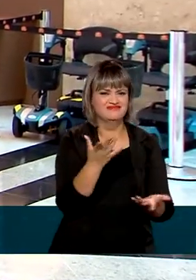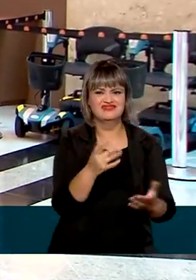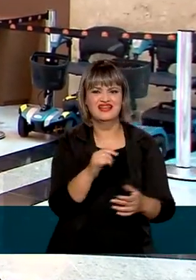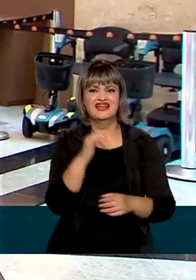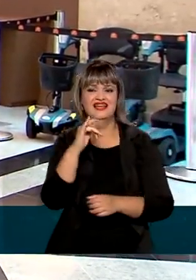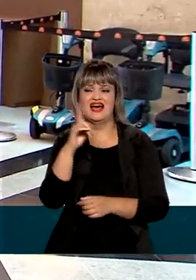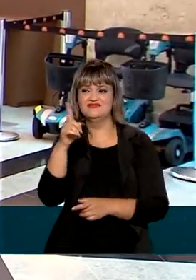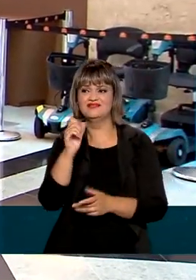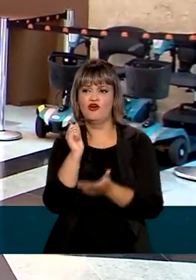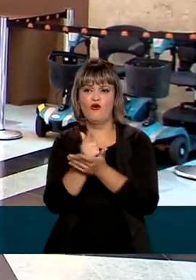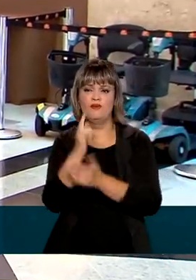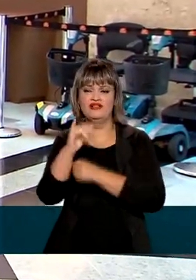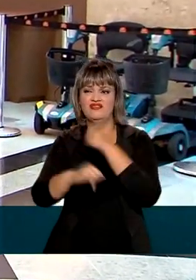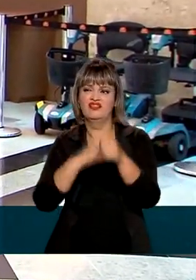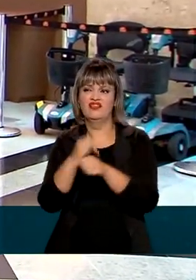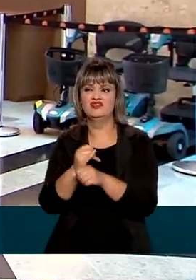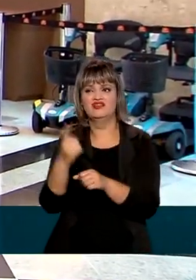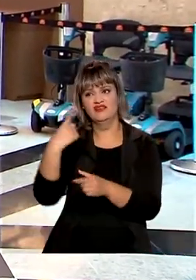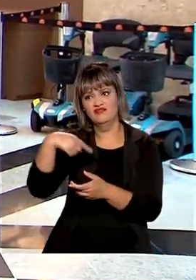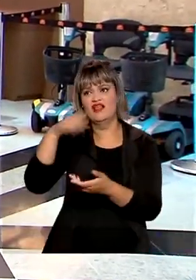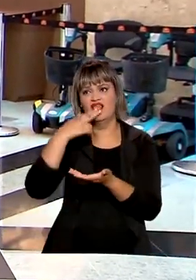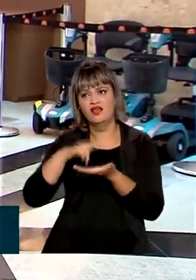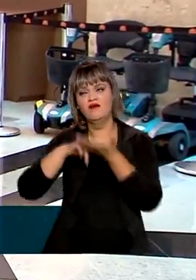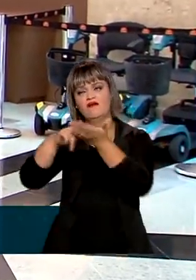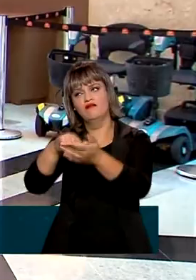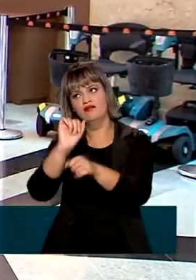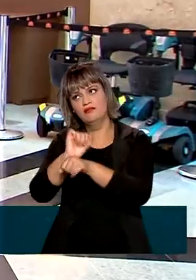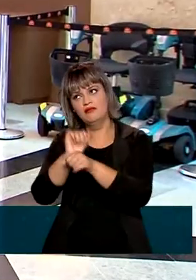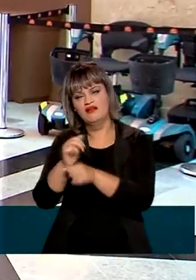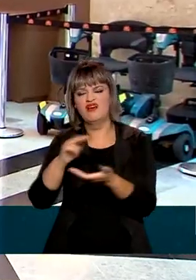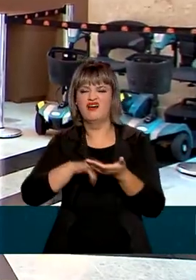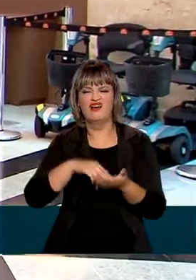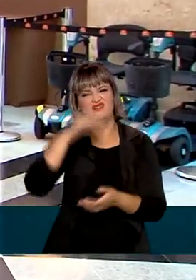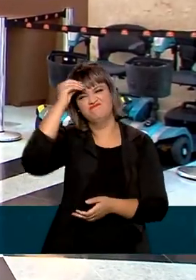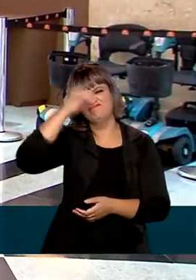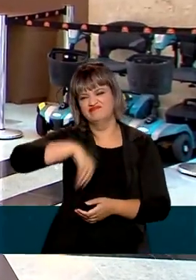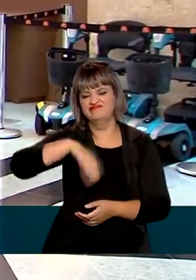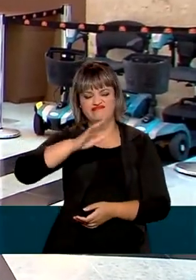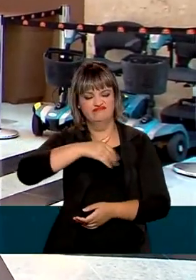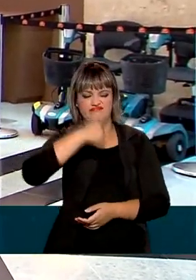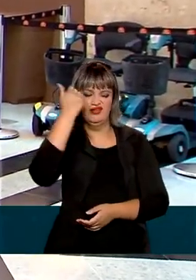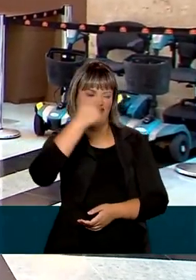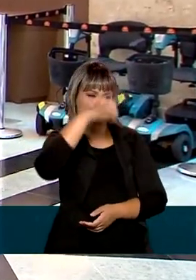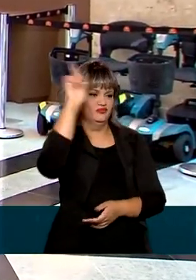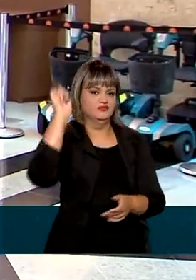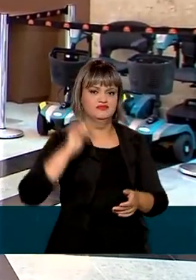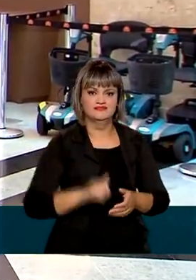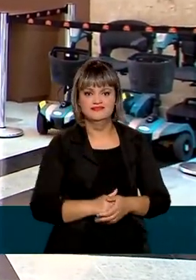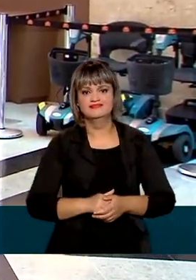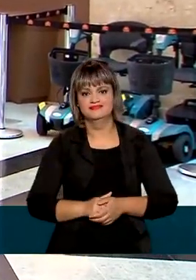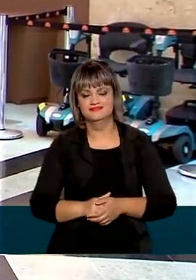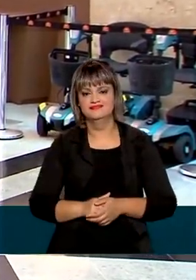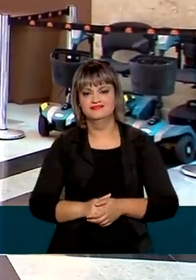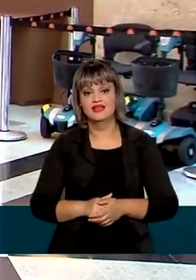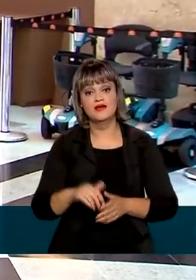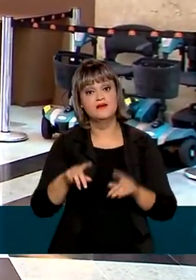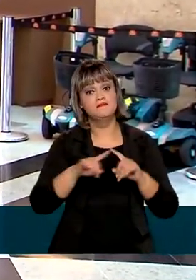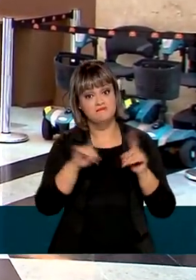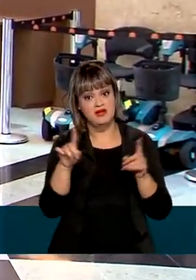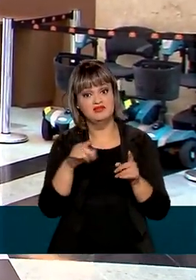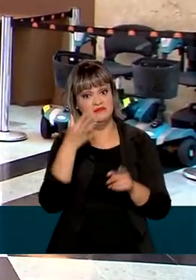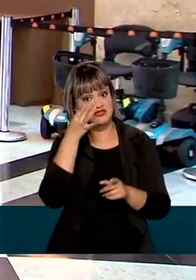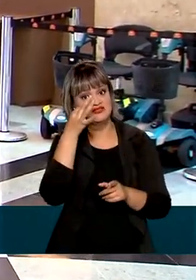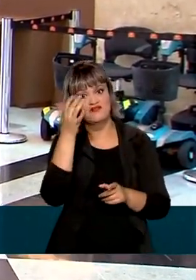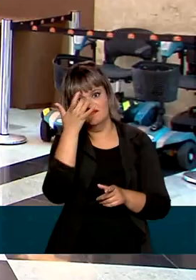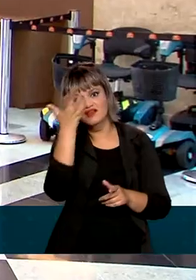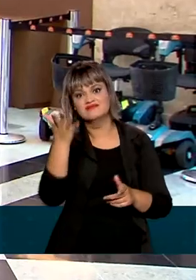internet o que eu tenho que enviar via correio ou alguma coisa assim é mais complicado às vezes a gente já tava desistindo prefere trocar por outra coisa ninguém mas a